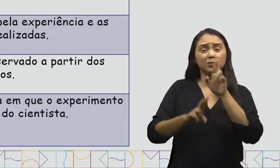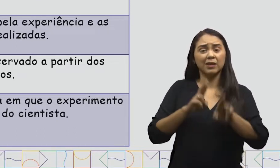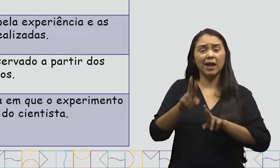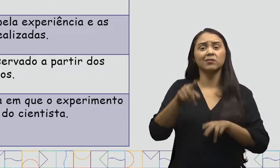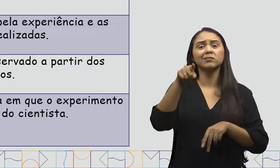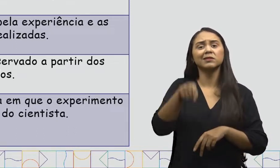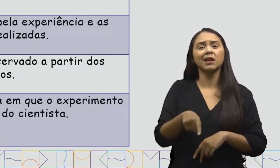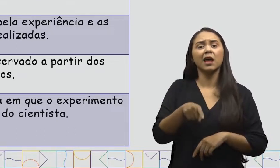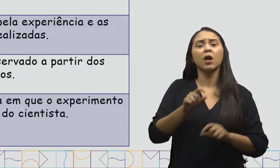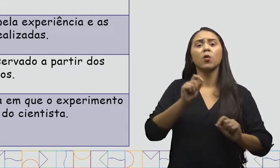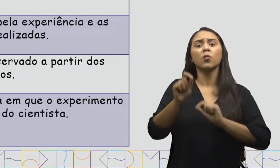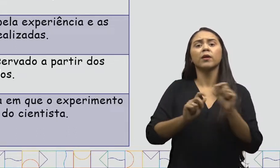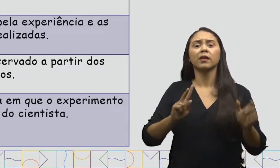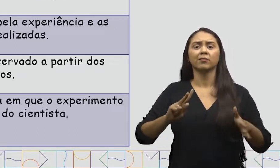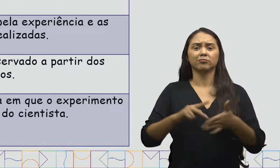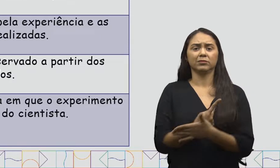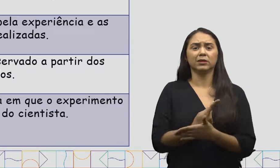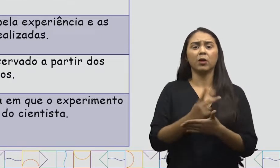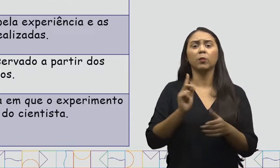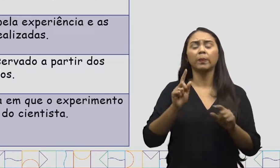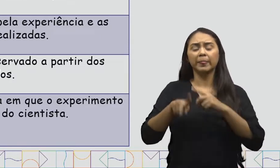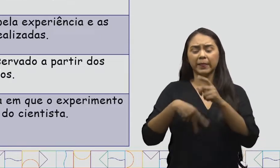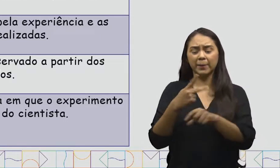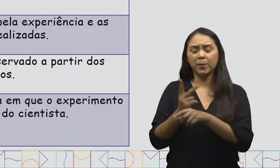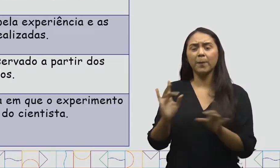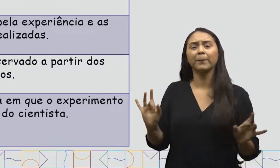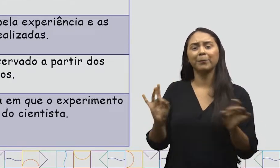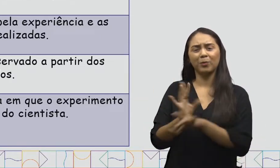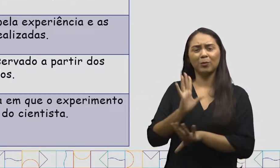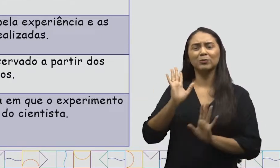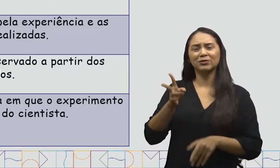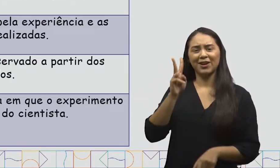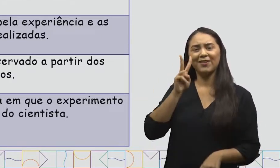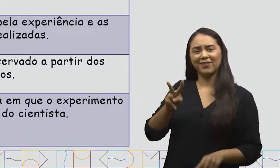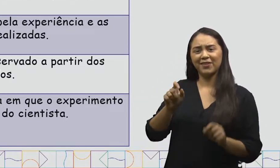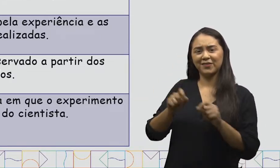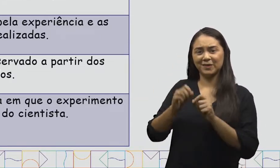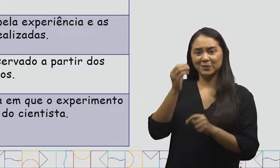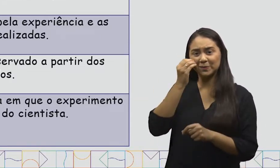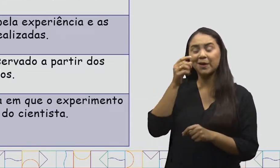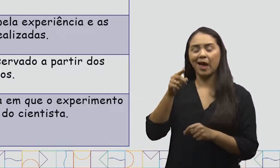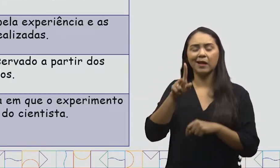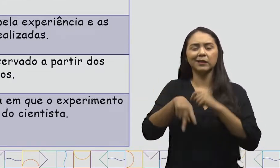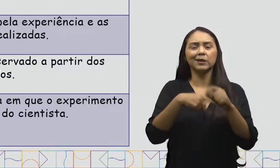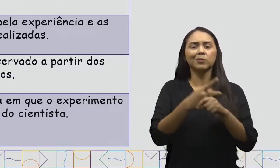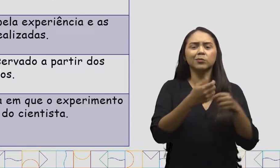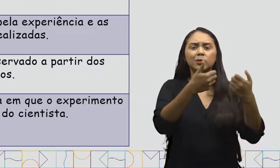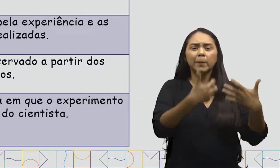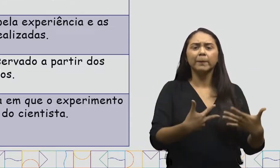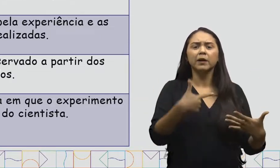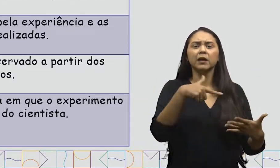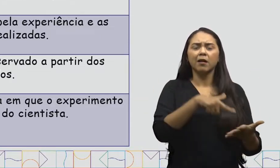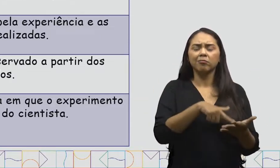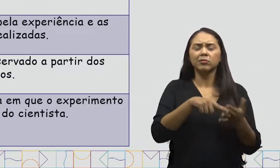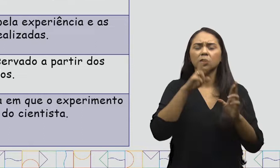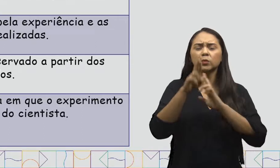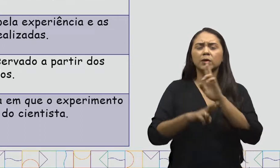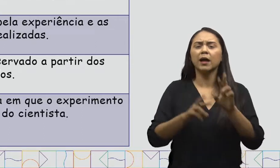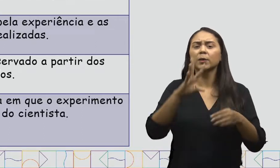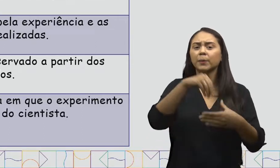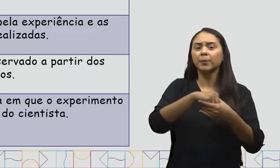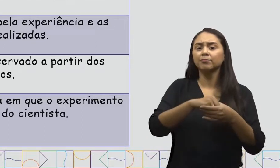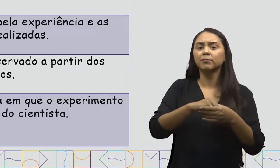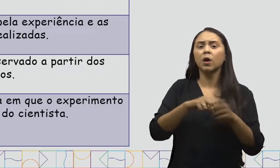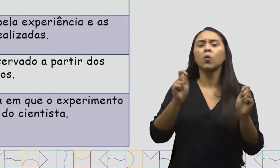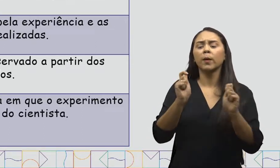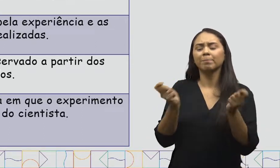pela experiência e as observações realizadas. O resultado relata o que foi possível observar